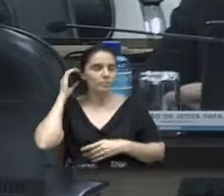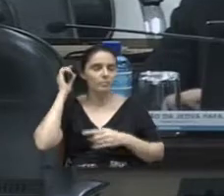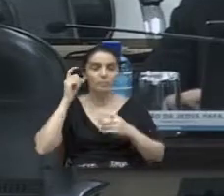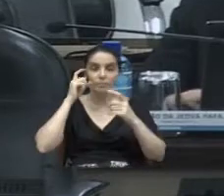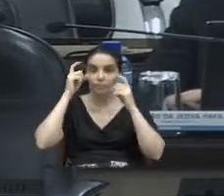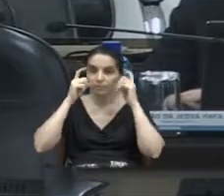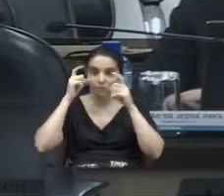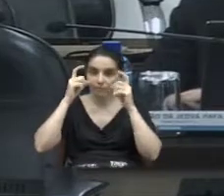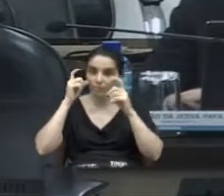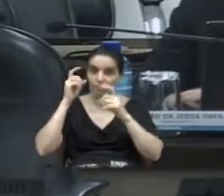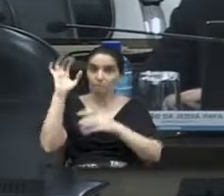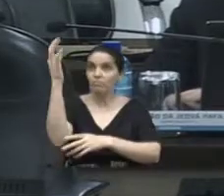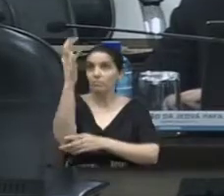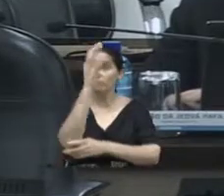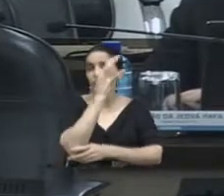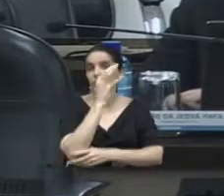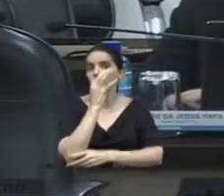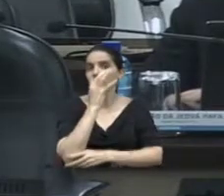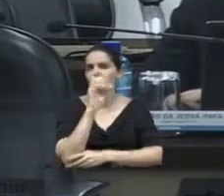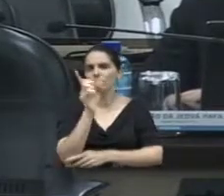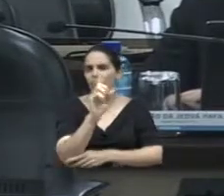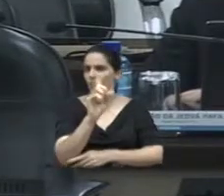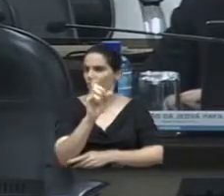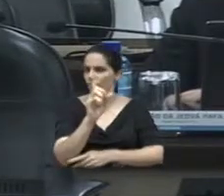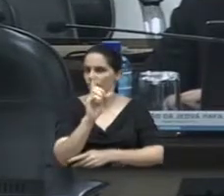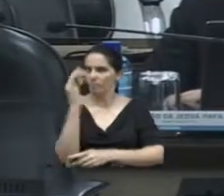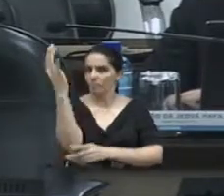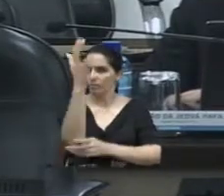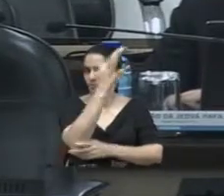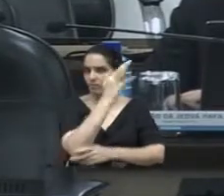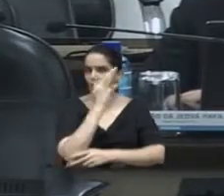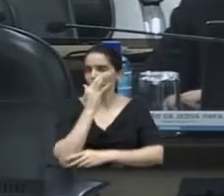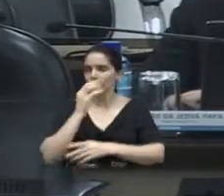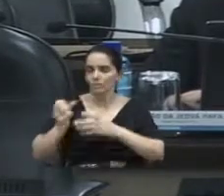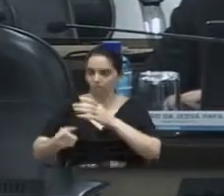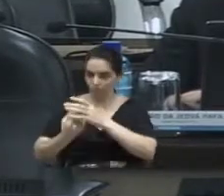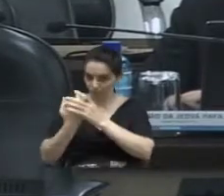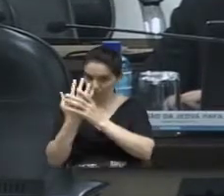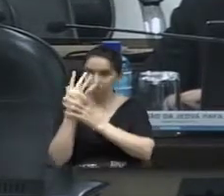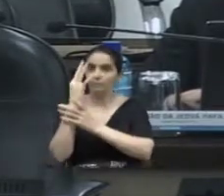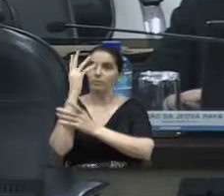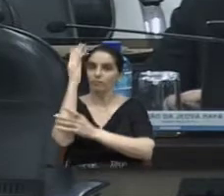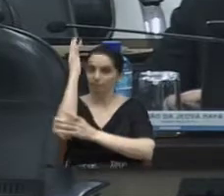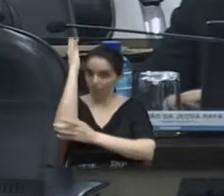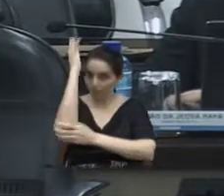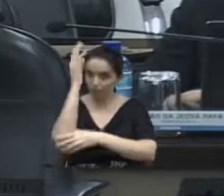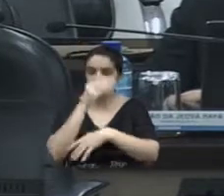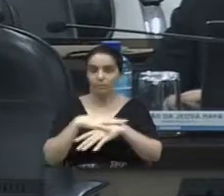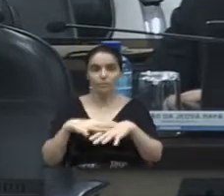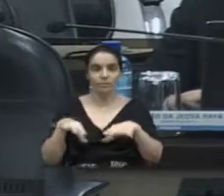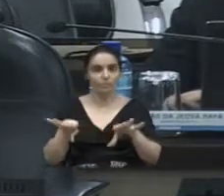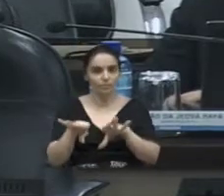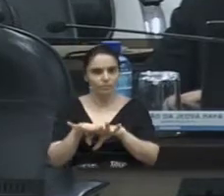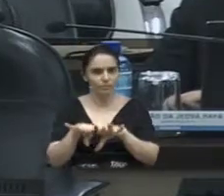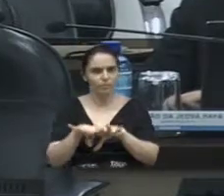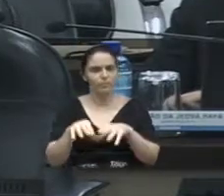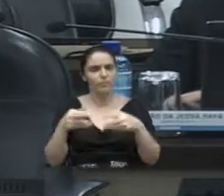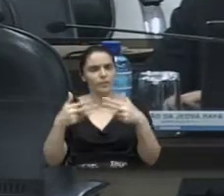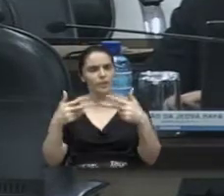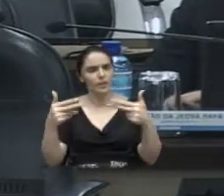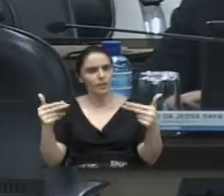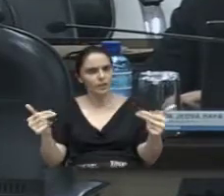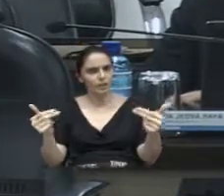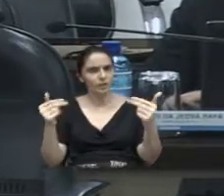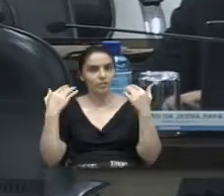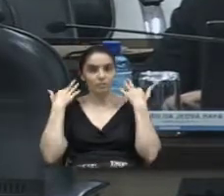ambiente não é só isso, né? A árvore é extremamente importante, a parte de flora, fauna é extremamente importante, mas